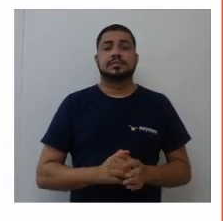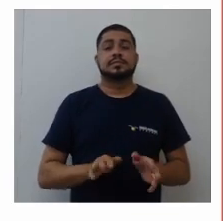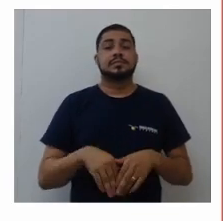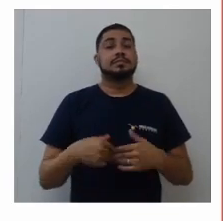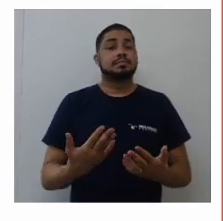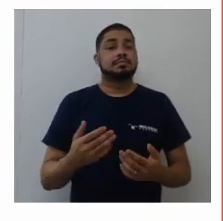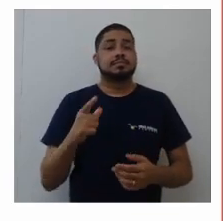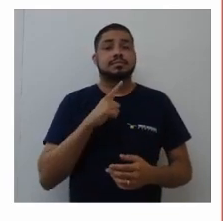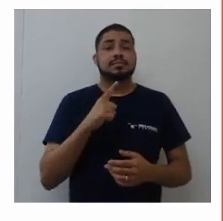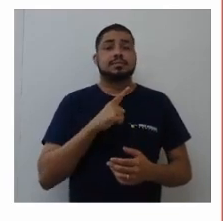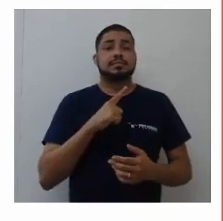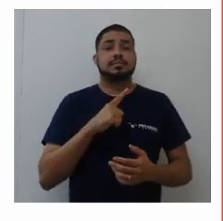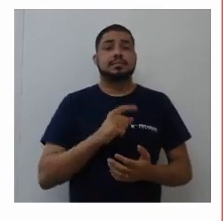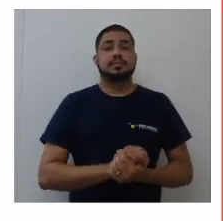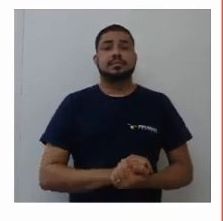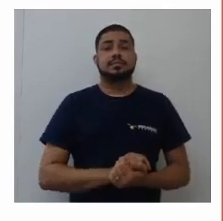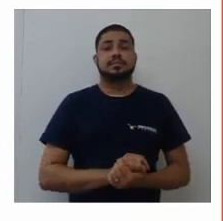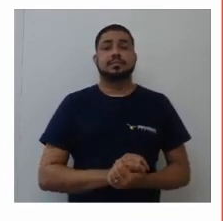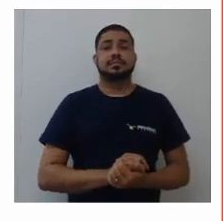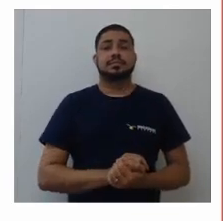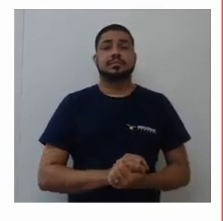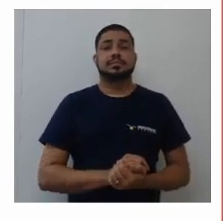Então, eu tenho aqui, ó.